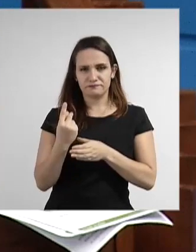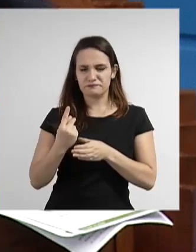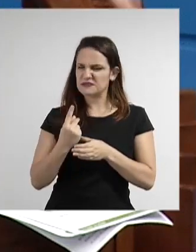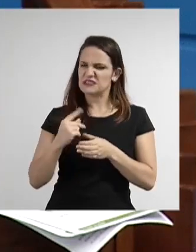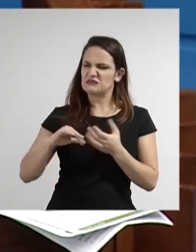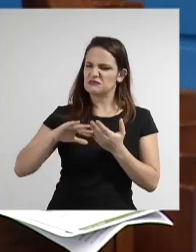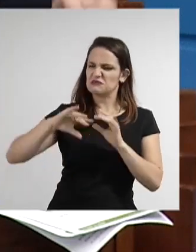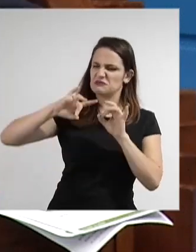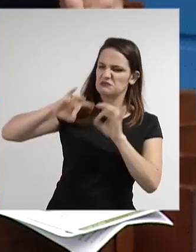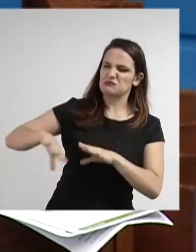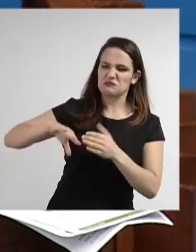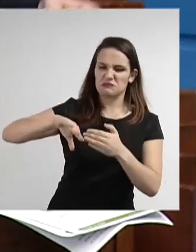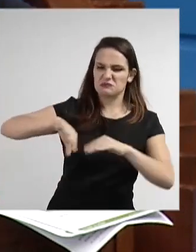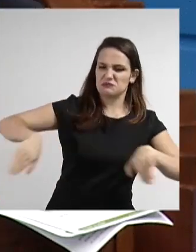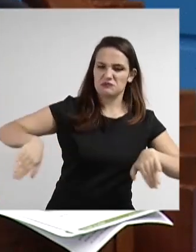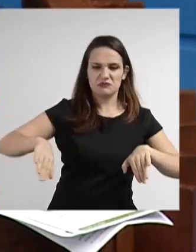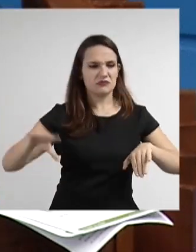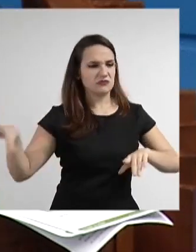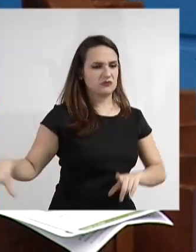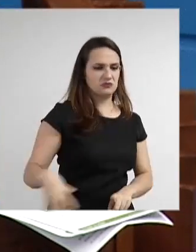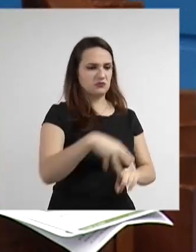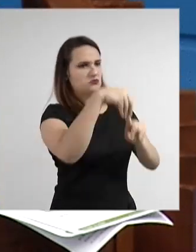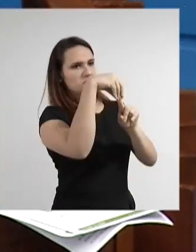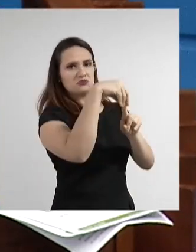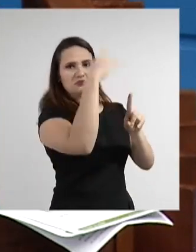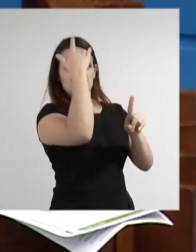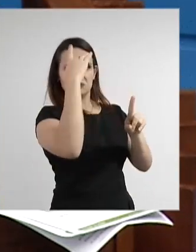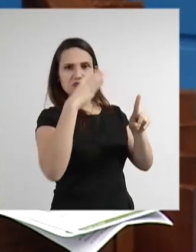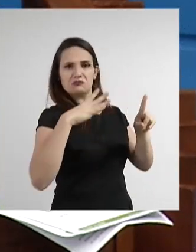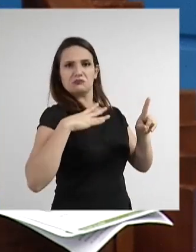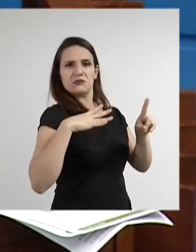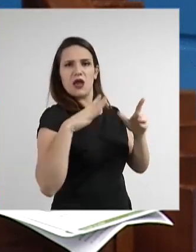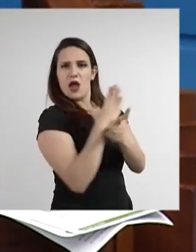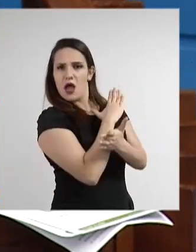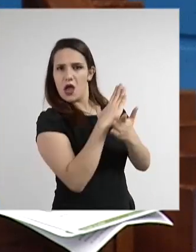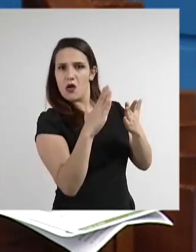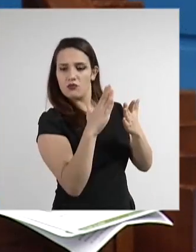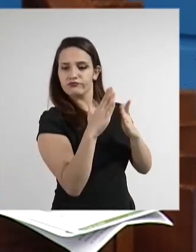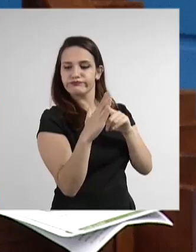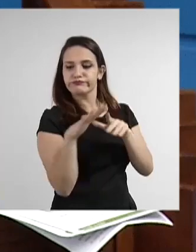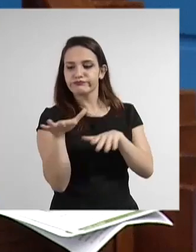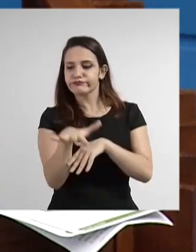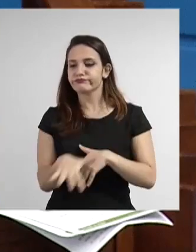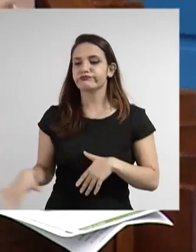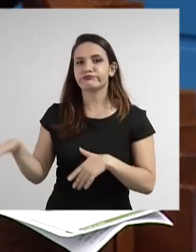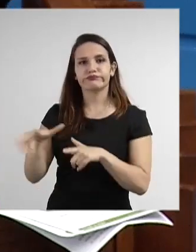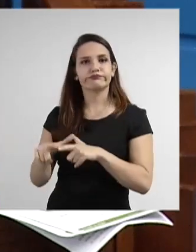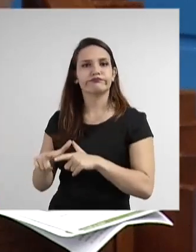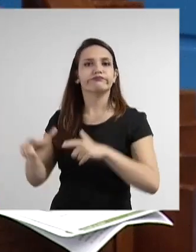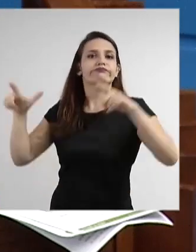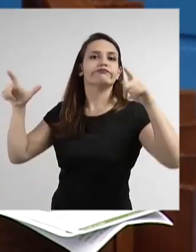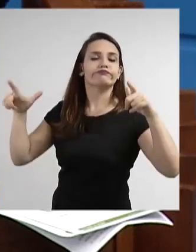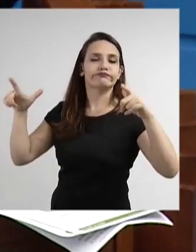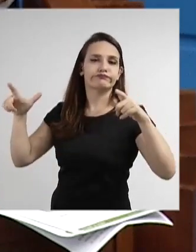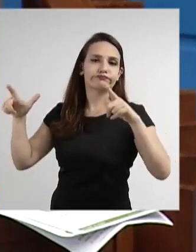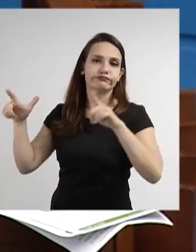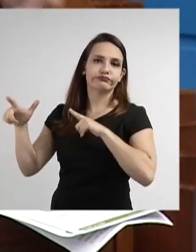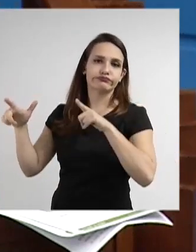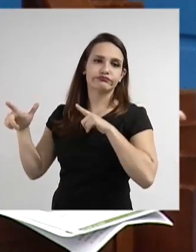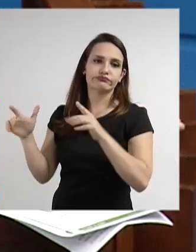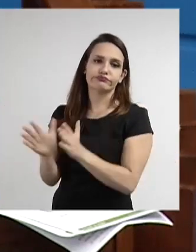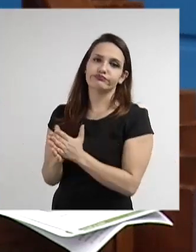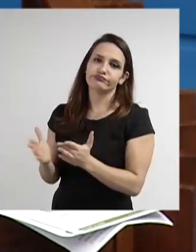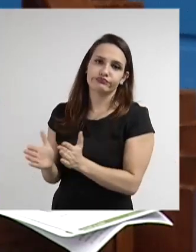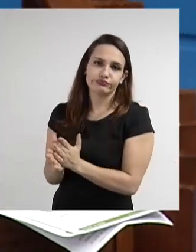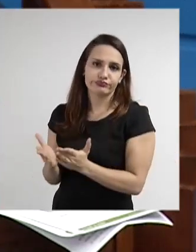que concentra riqueza e renda nas mãos de poucos, enquanto um contingente muito